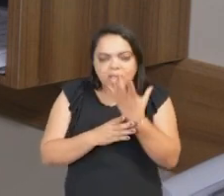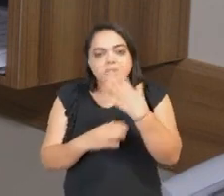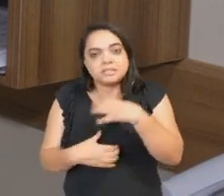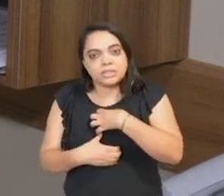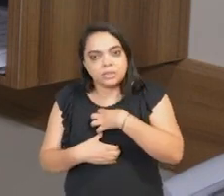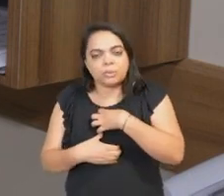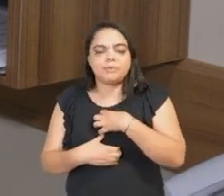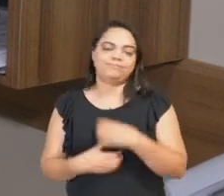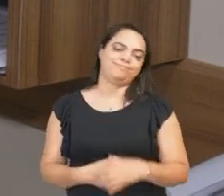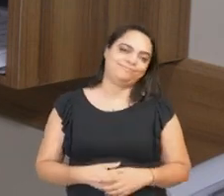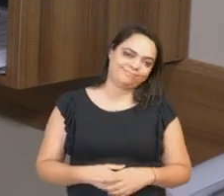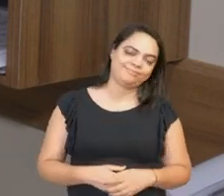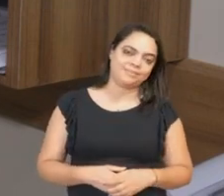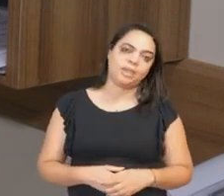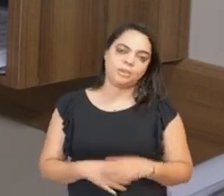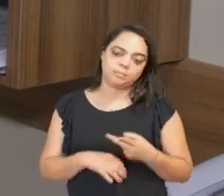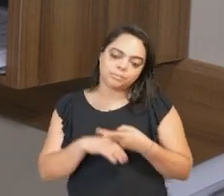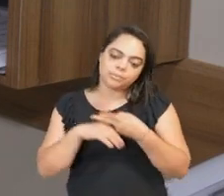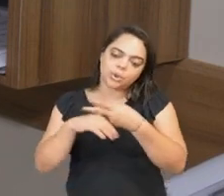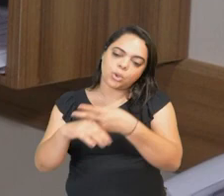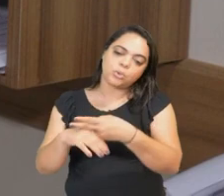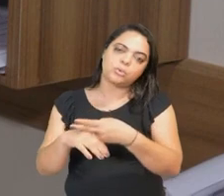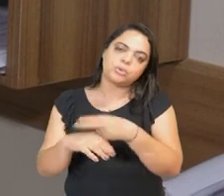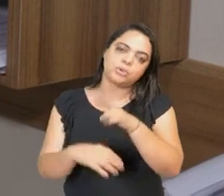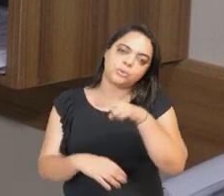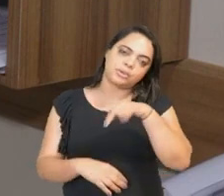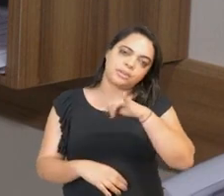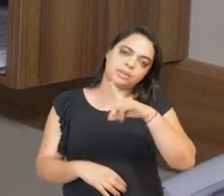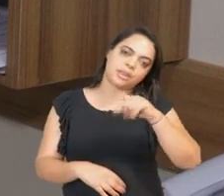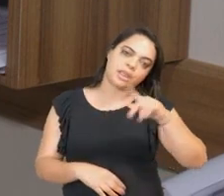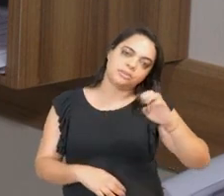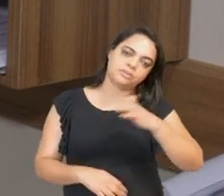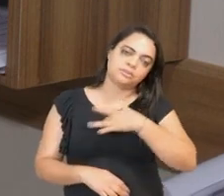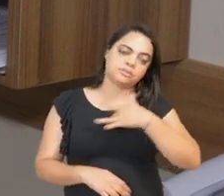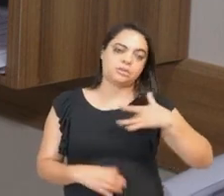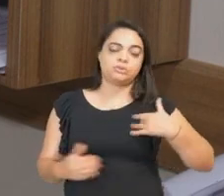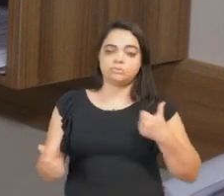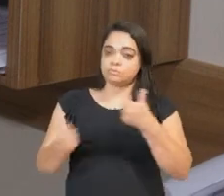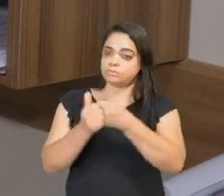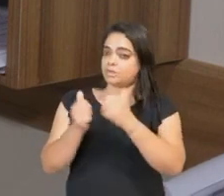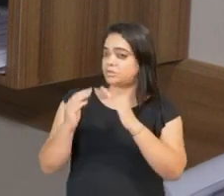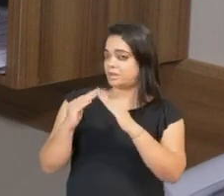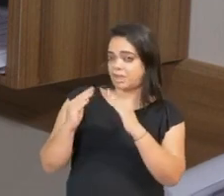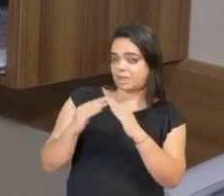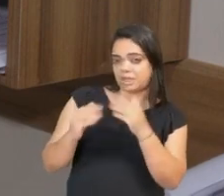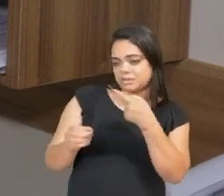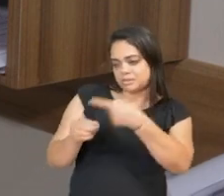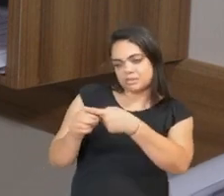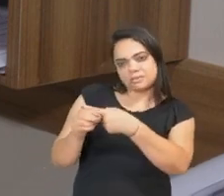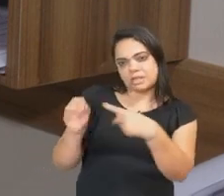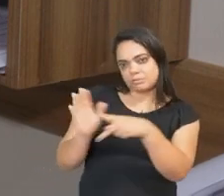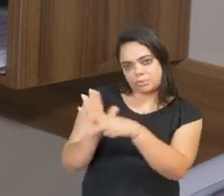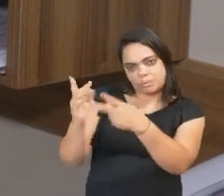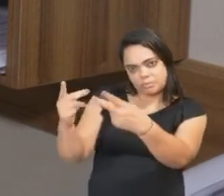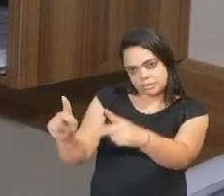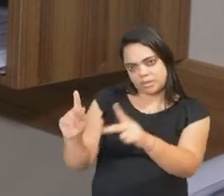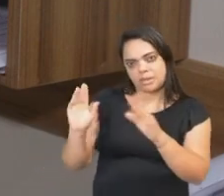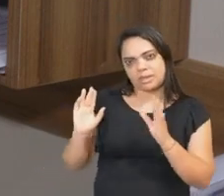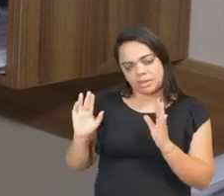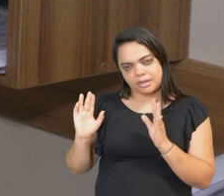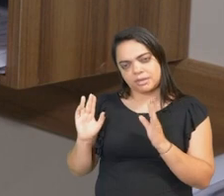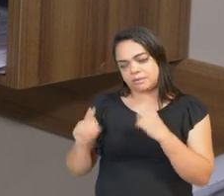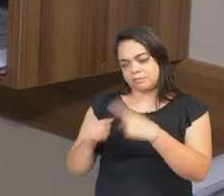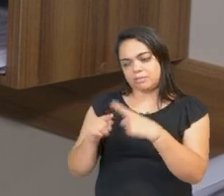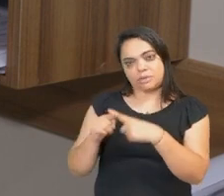desenvolver sinal e sintoma né então ele procura a unidade de saúde mais próxima da sua casa na maioria das vezes no seu município de preferência